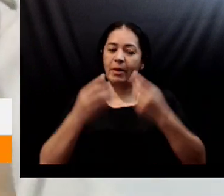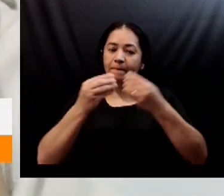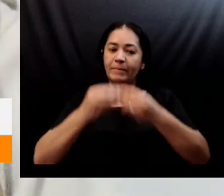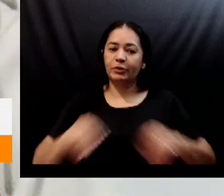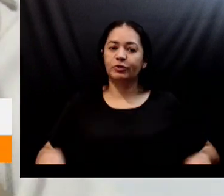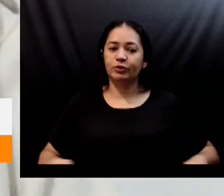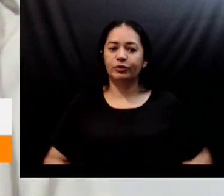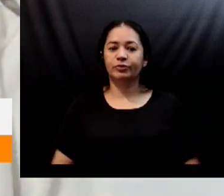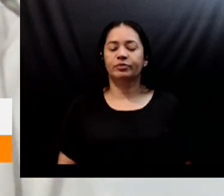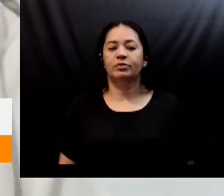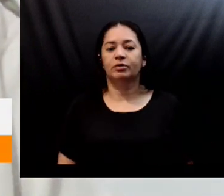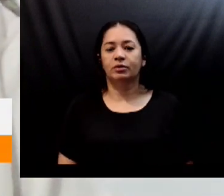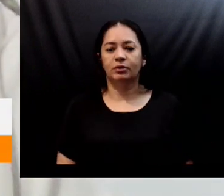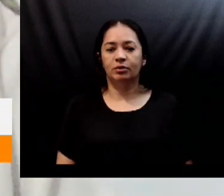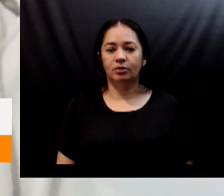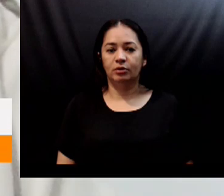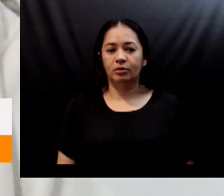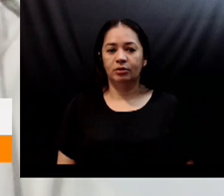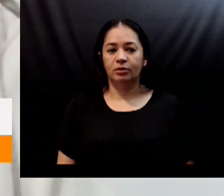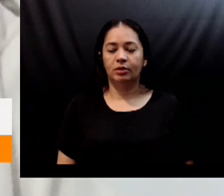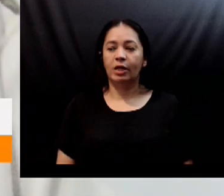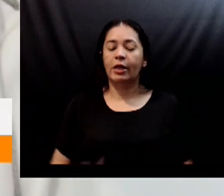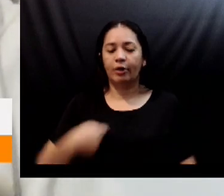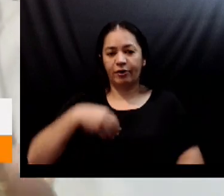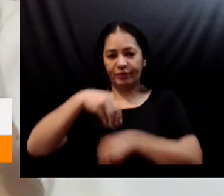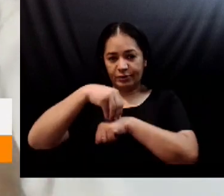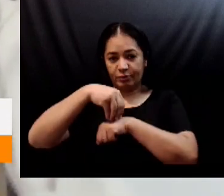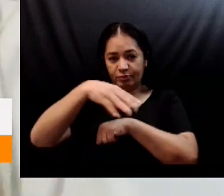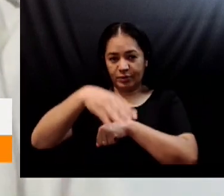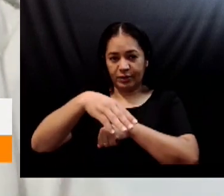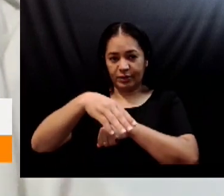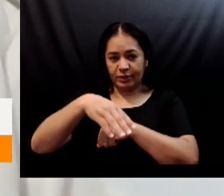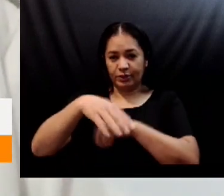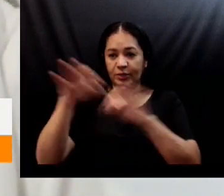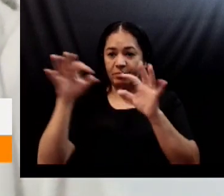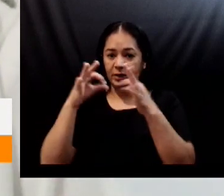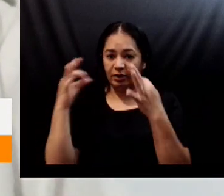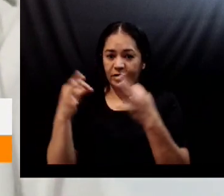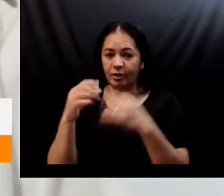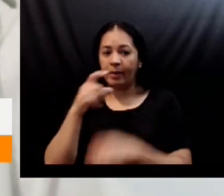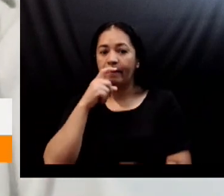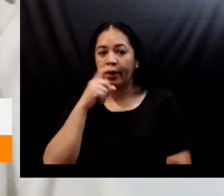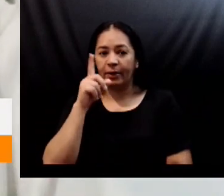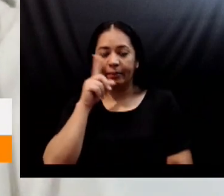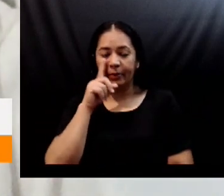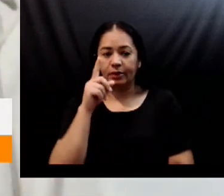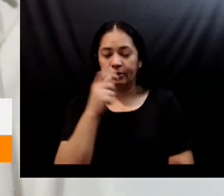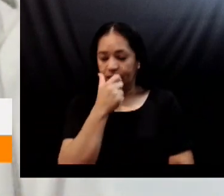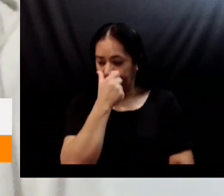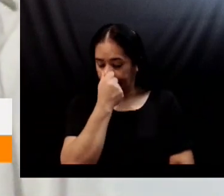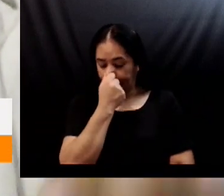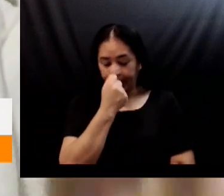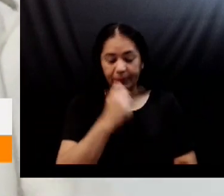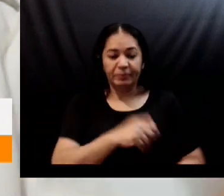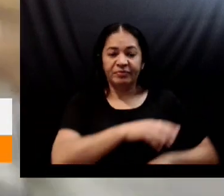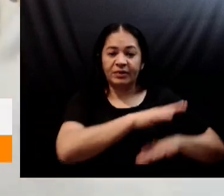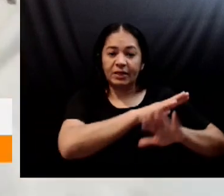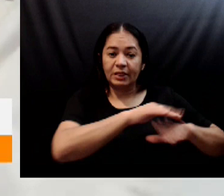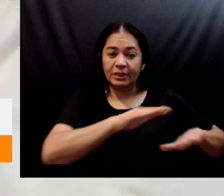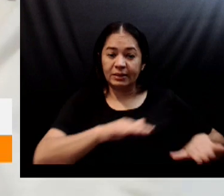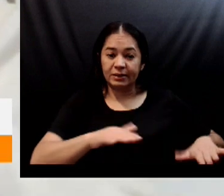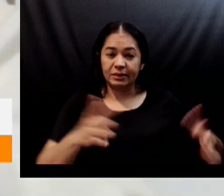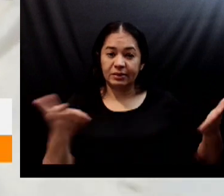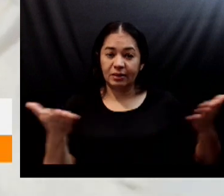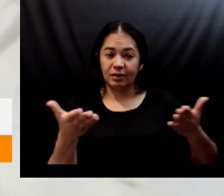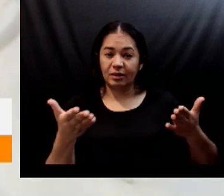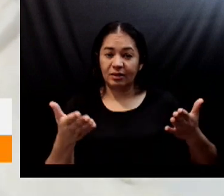super recomendação, orientação para os pais. Por favor. As crianças de agora são extremamente diferentes das crianças do